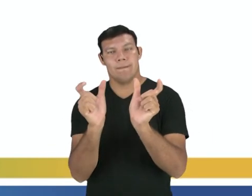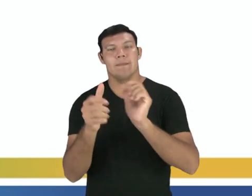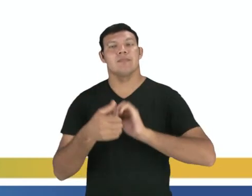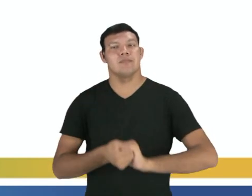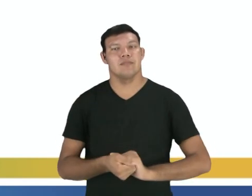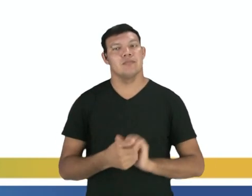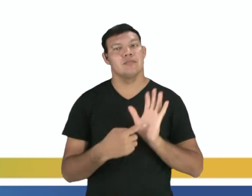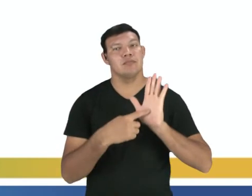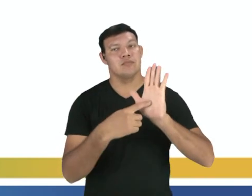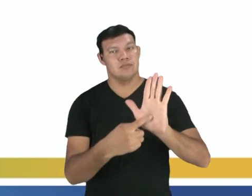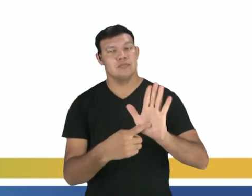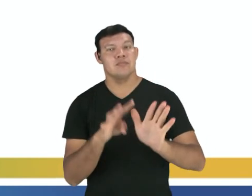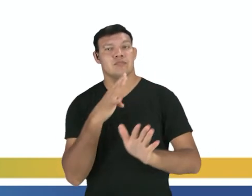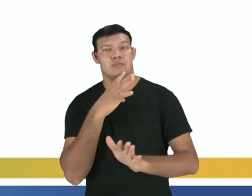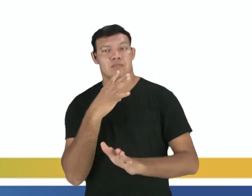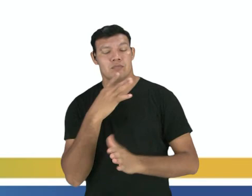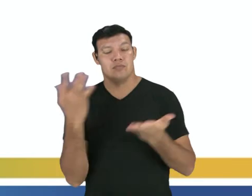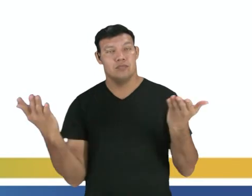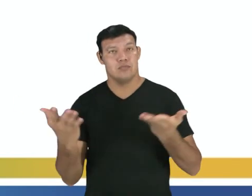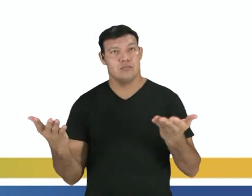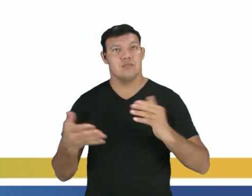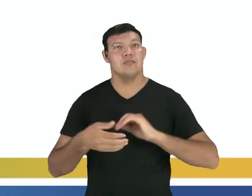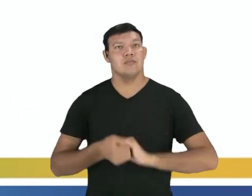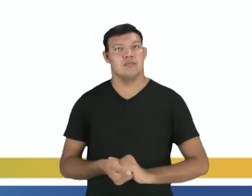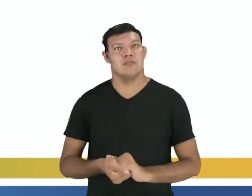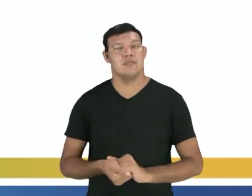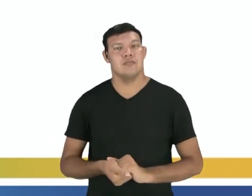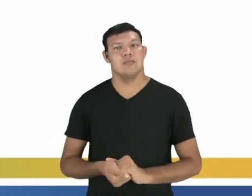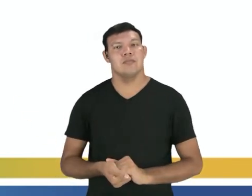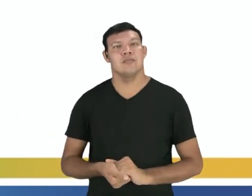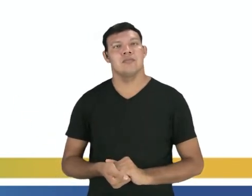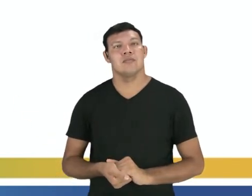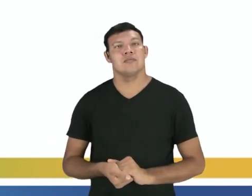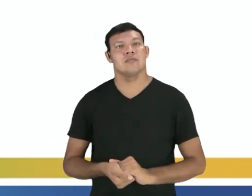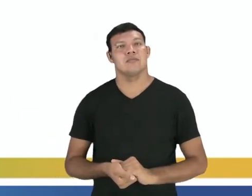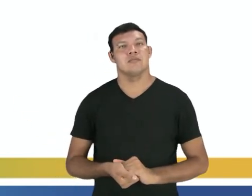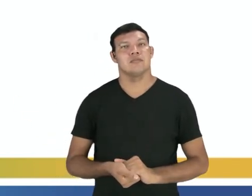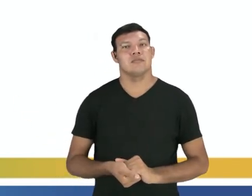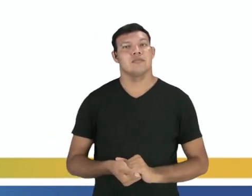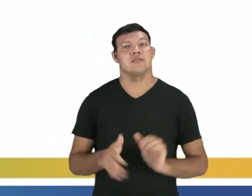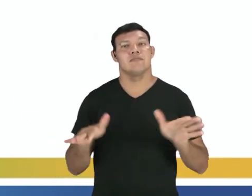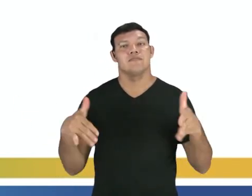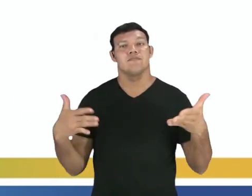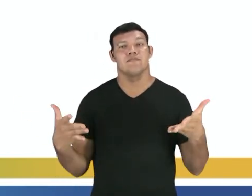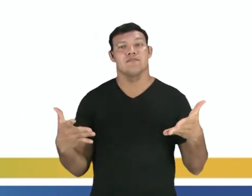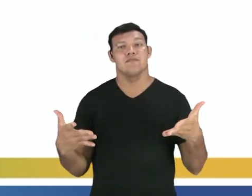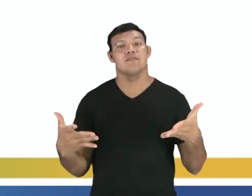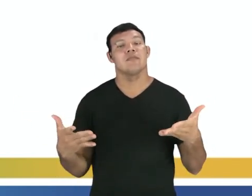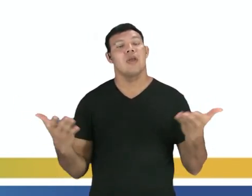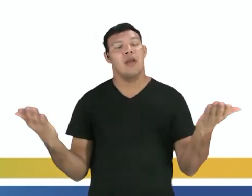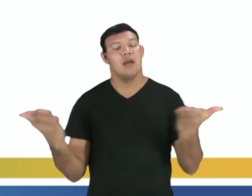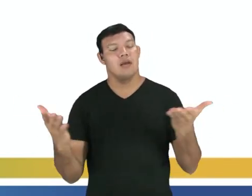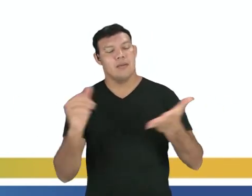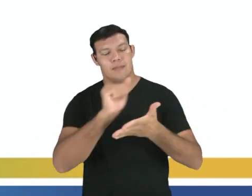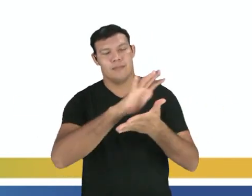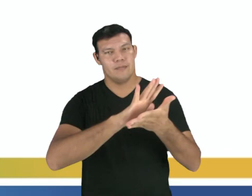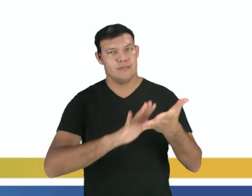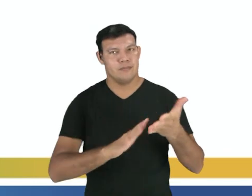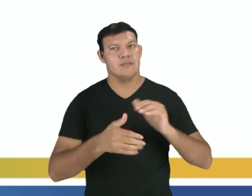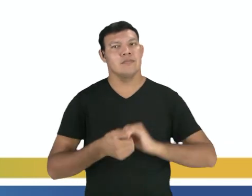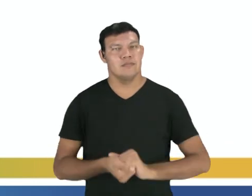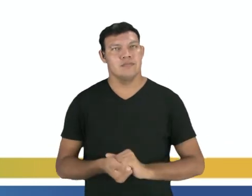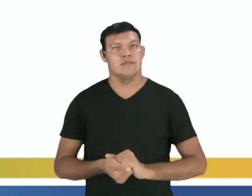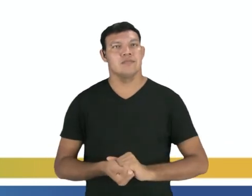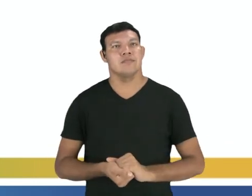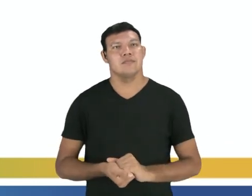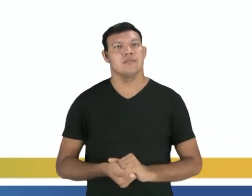preposições que eu trouxe para conhecermos Hoje essas Eu já falei então vamos para você exercitando É